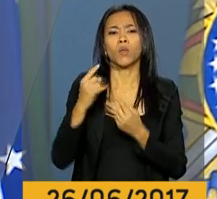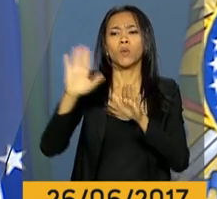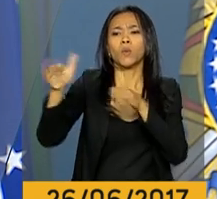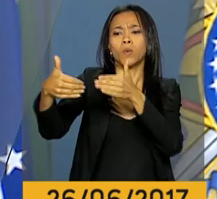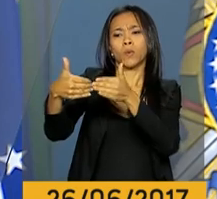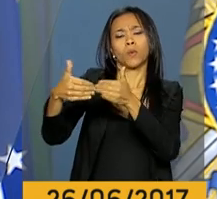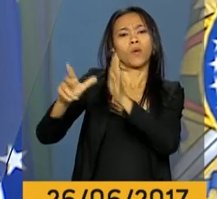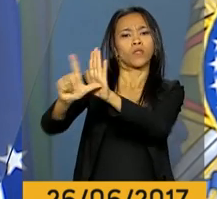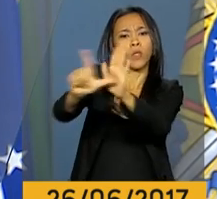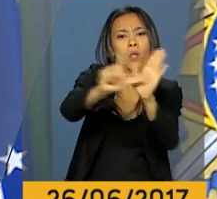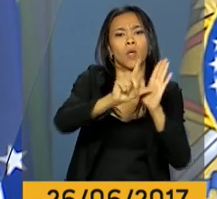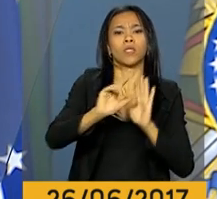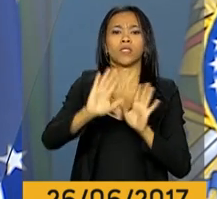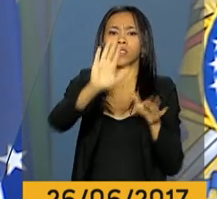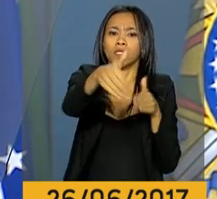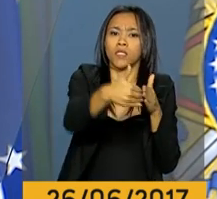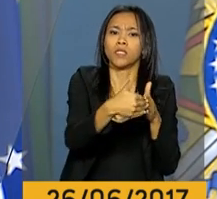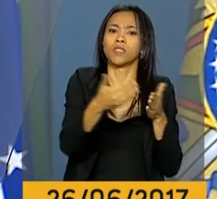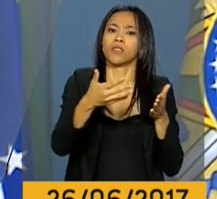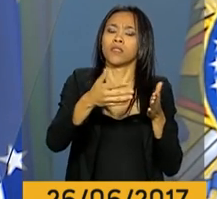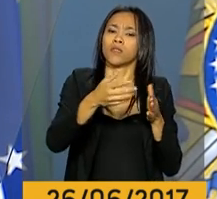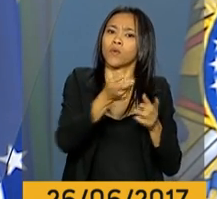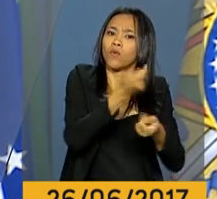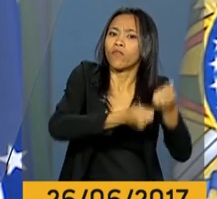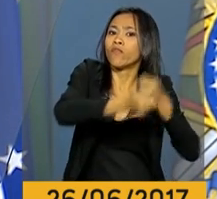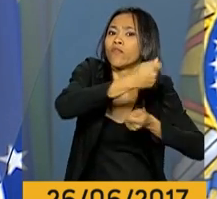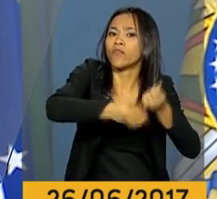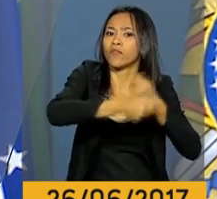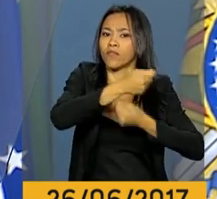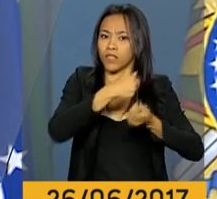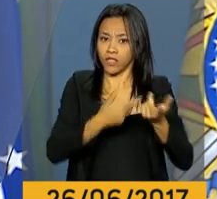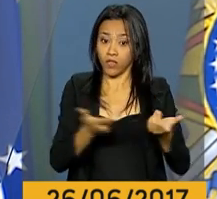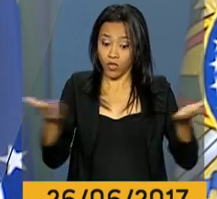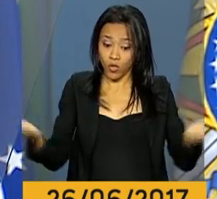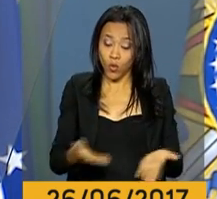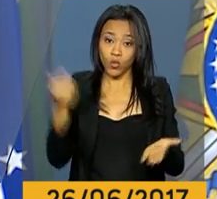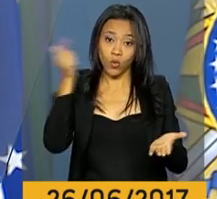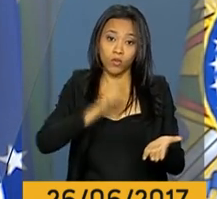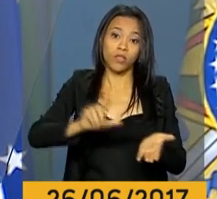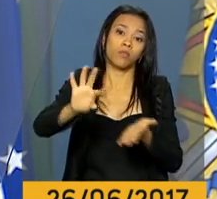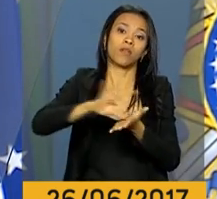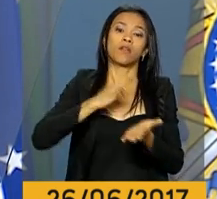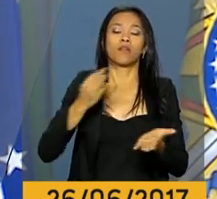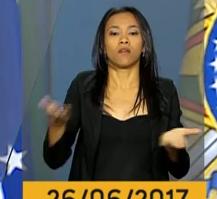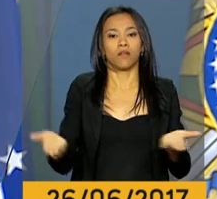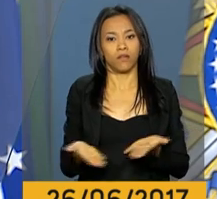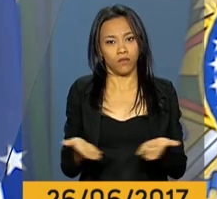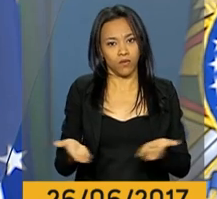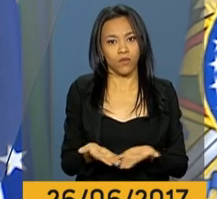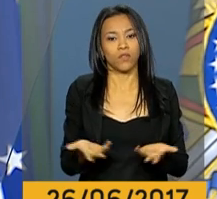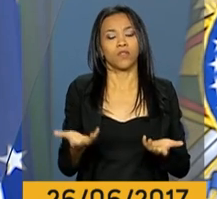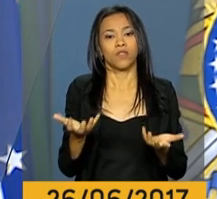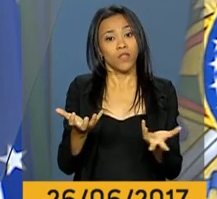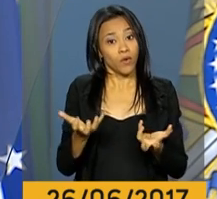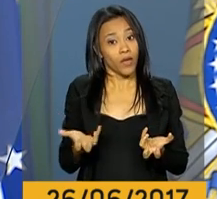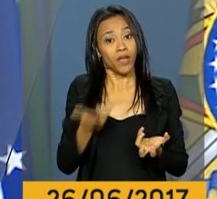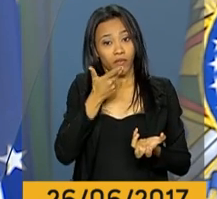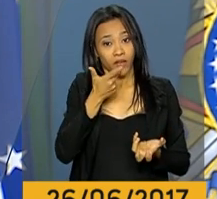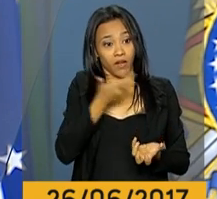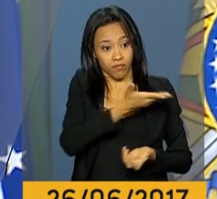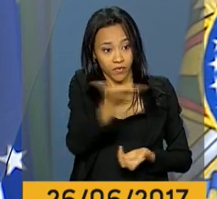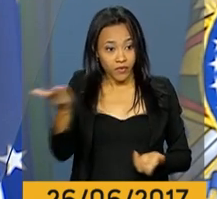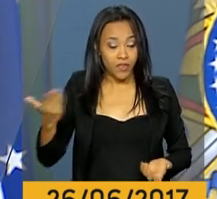com o setor financeiro que se chegou à lei que hoje anunciamos e aqui eu quero registrar com muita